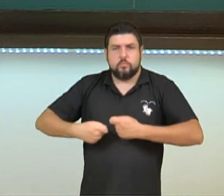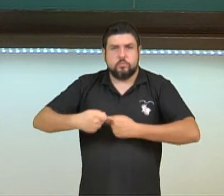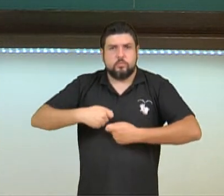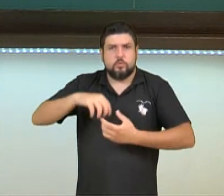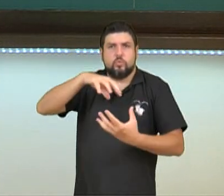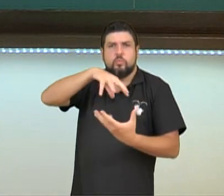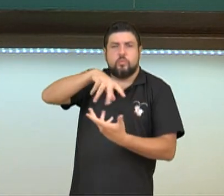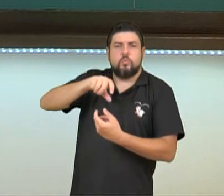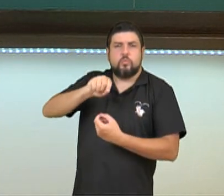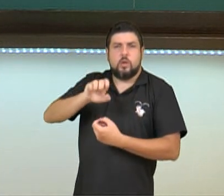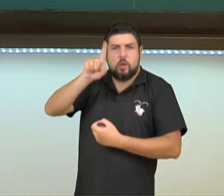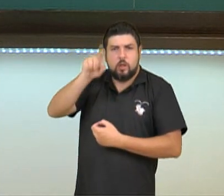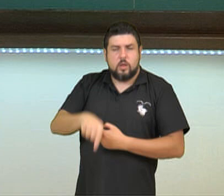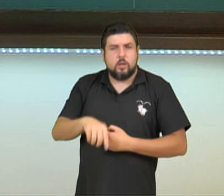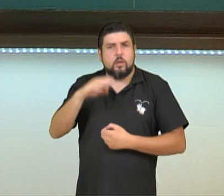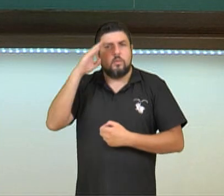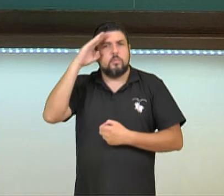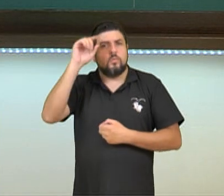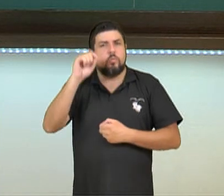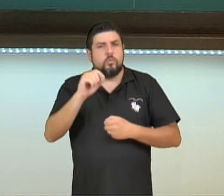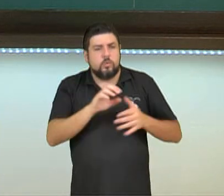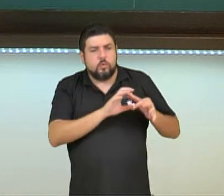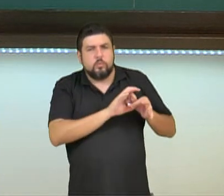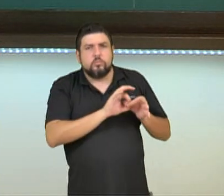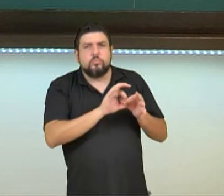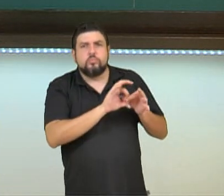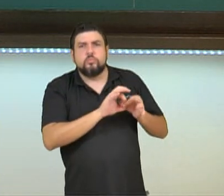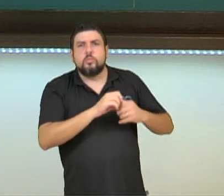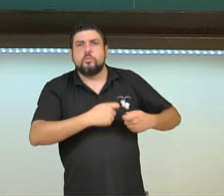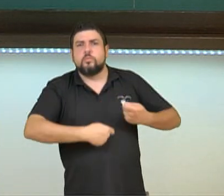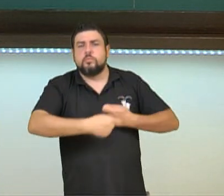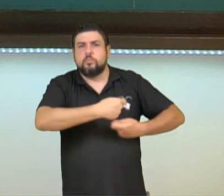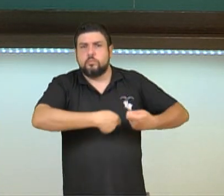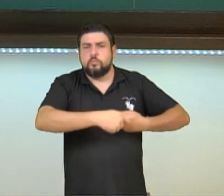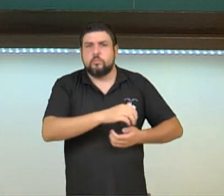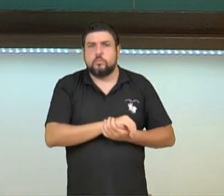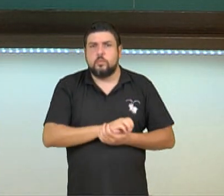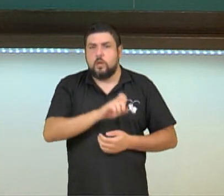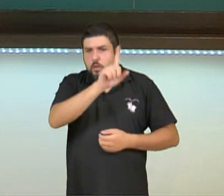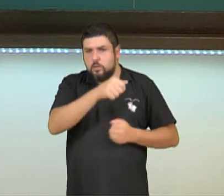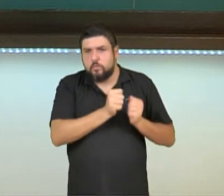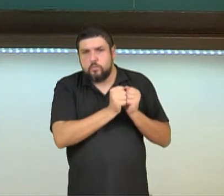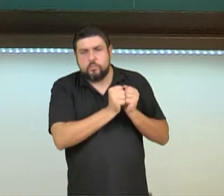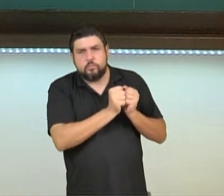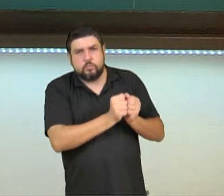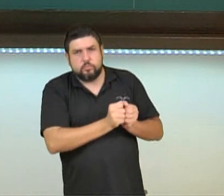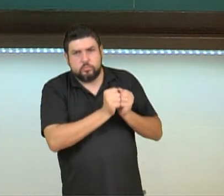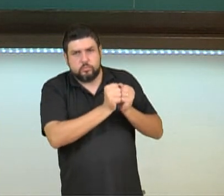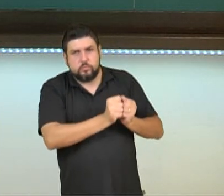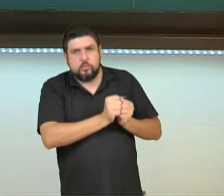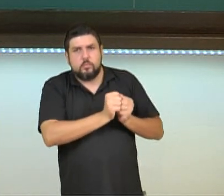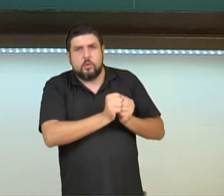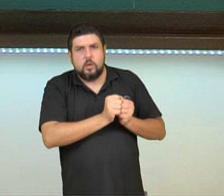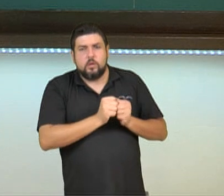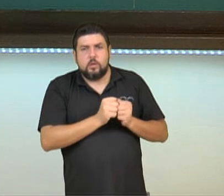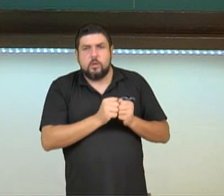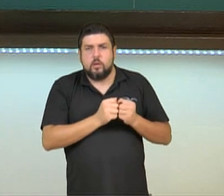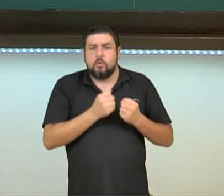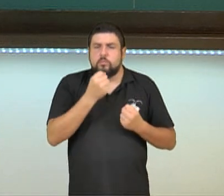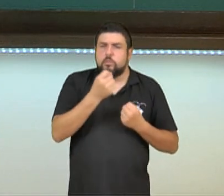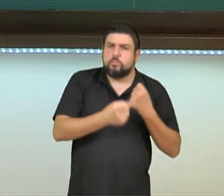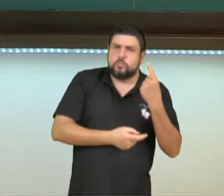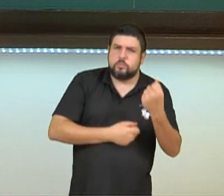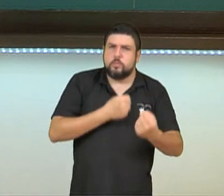é destacado com seus principais parceiros comerciais, ressaltando que são parcerias que oscilam em detrimento de